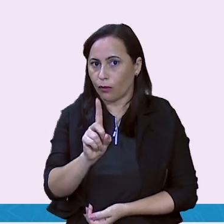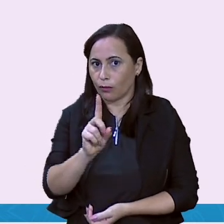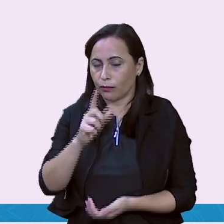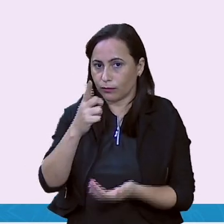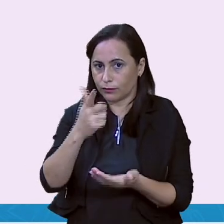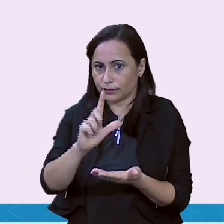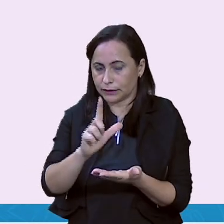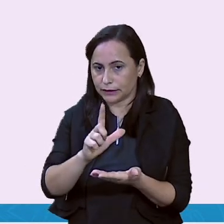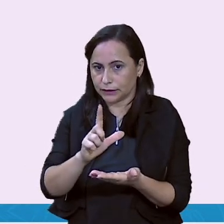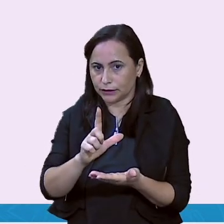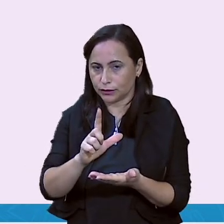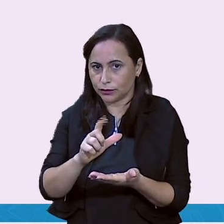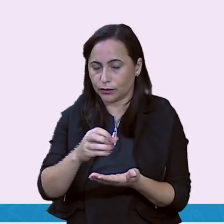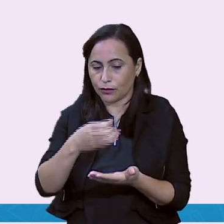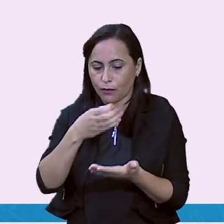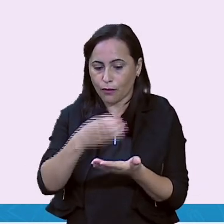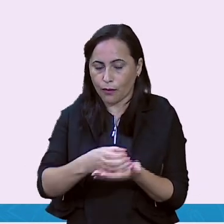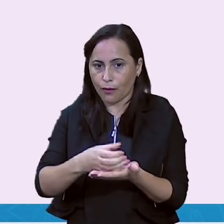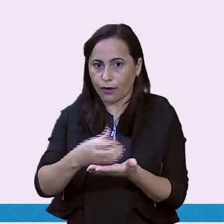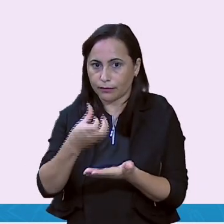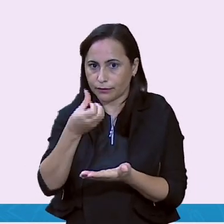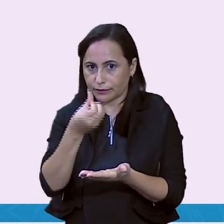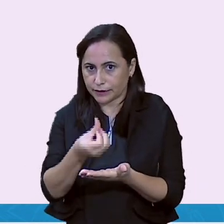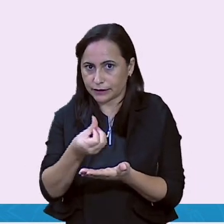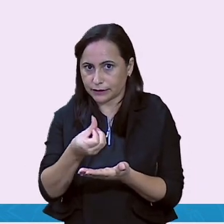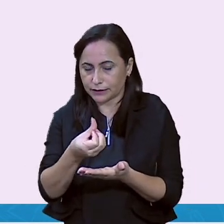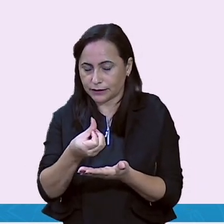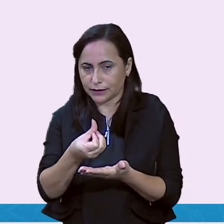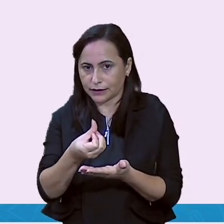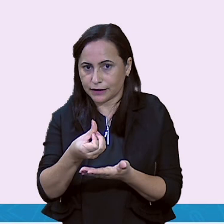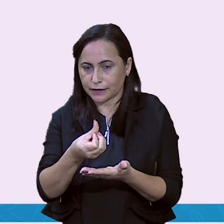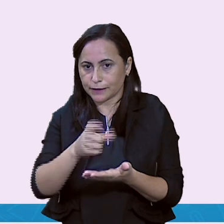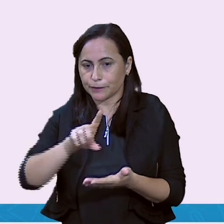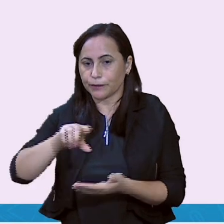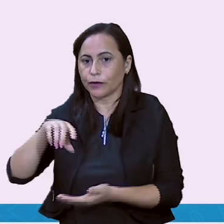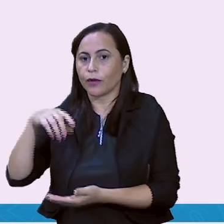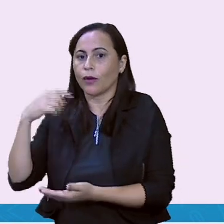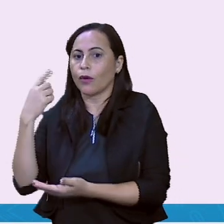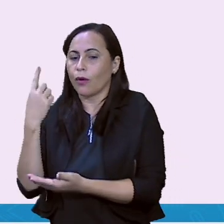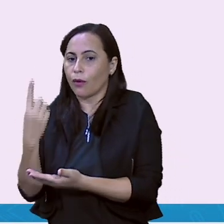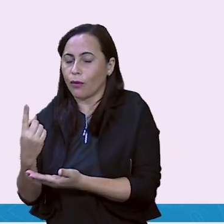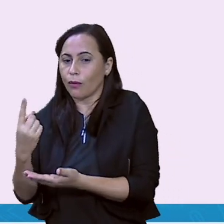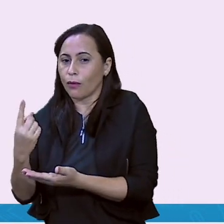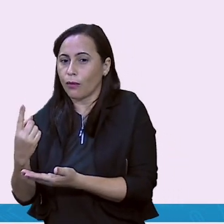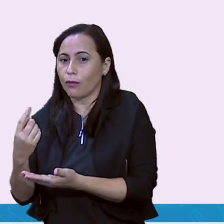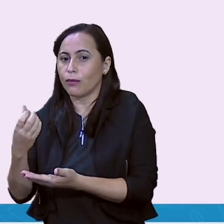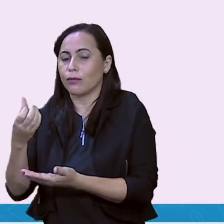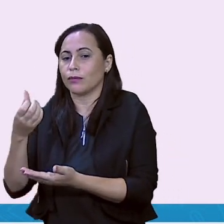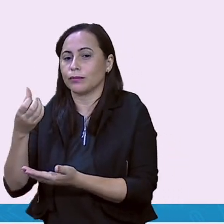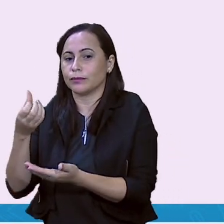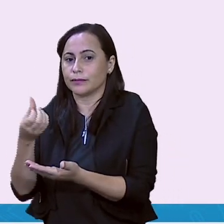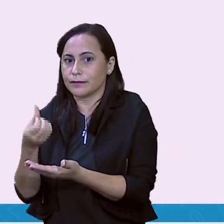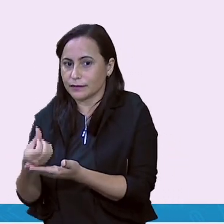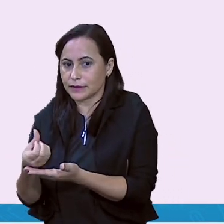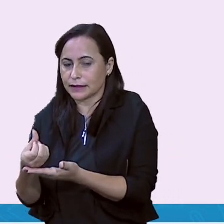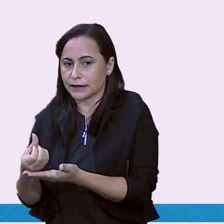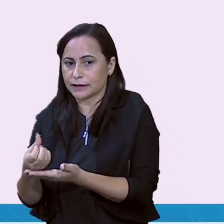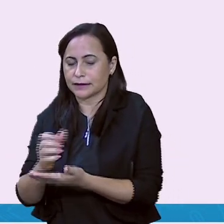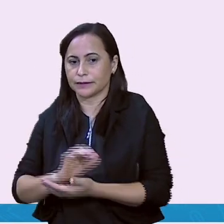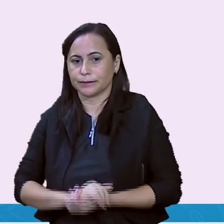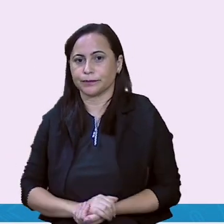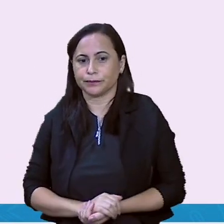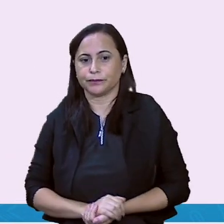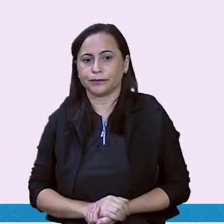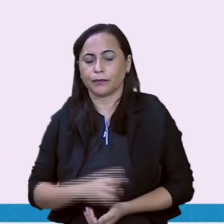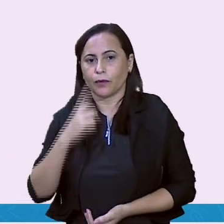1 litro, ou seja, 1 mais 1, 2 litros, né? Ela enche mais 6. Como é que a gente vai fazer essa conta? Ó, presta